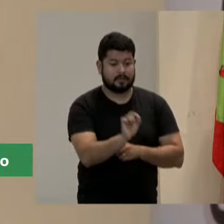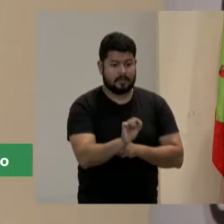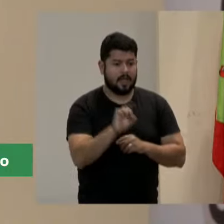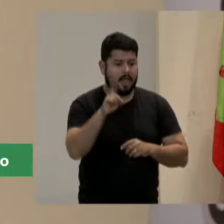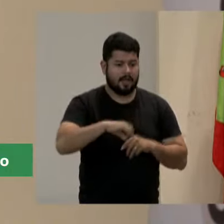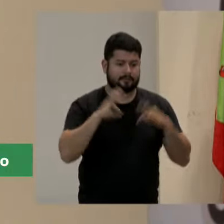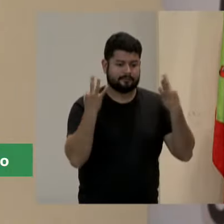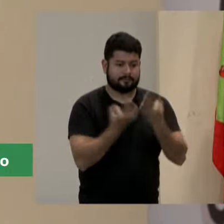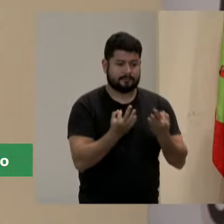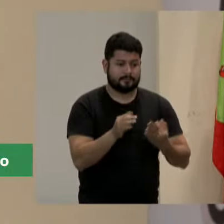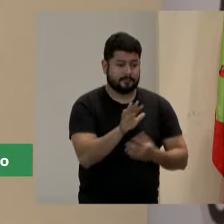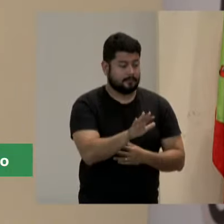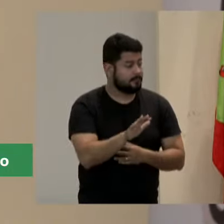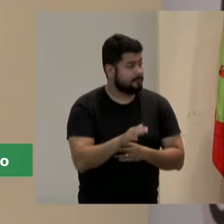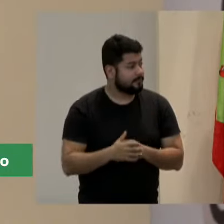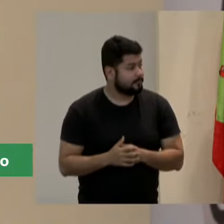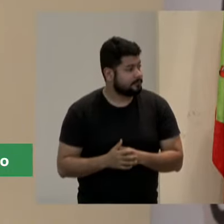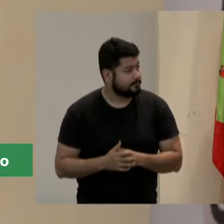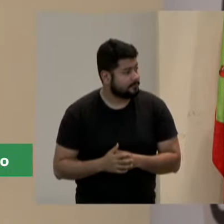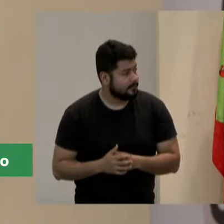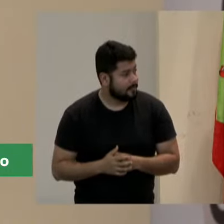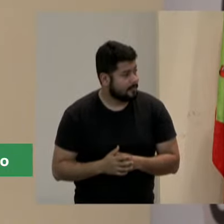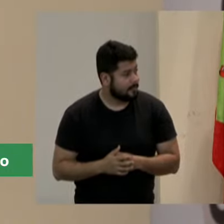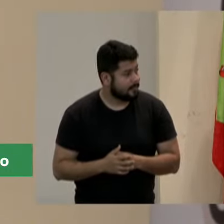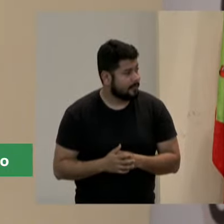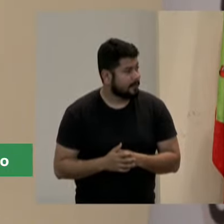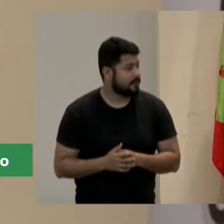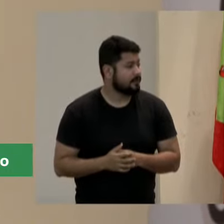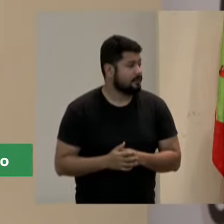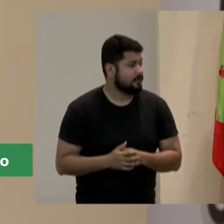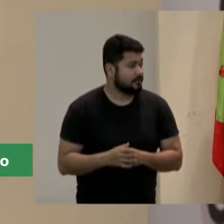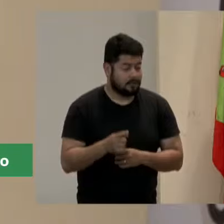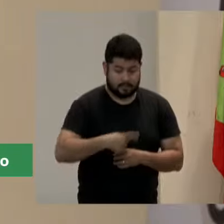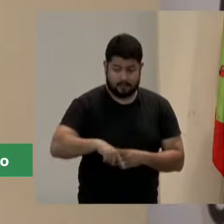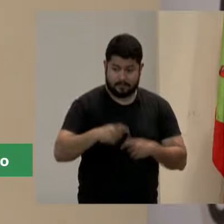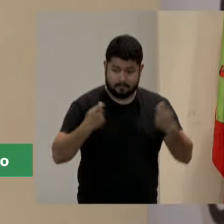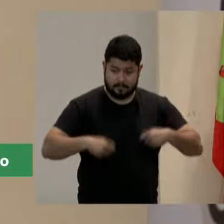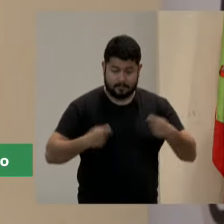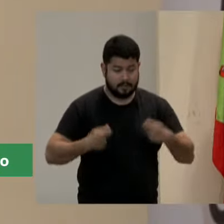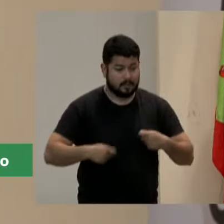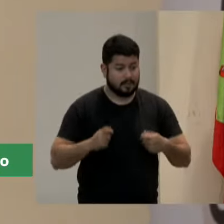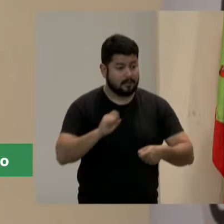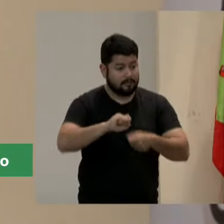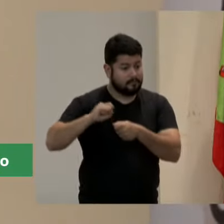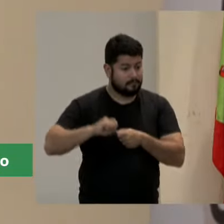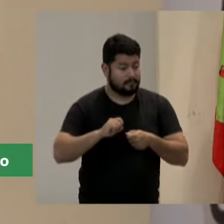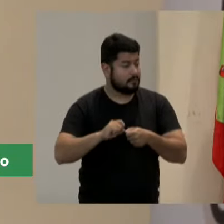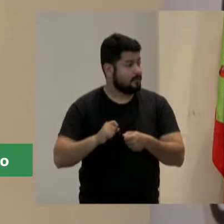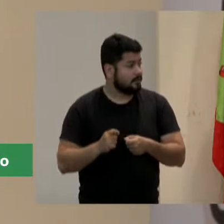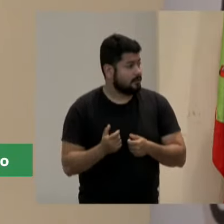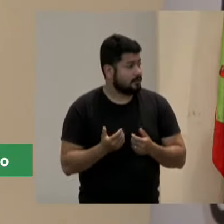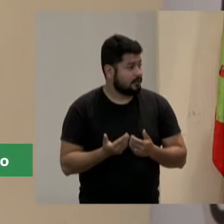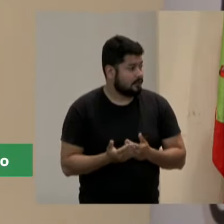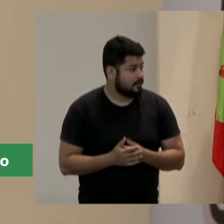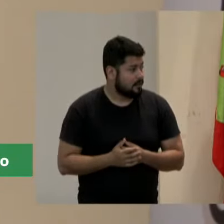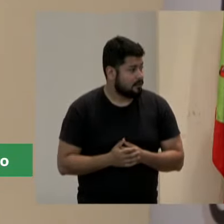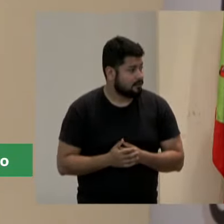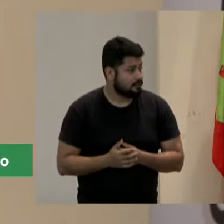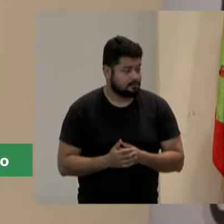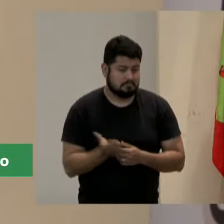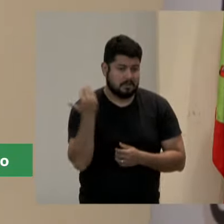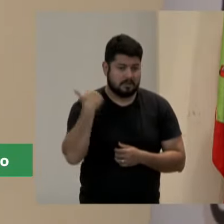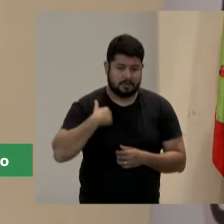que fizermos, por mais capacitações que fizermos e precisamos fazer, assim como a dona Sebastiana engravidou, quando veio a criança, ela não sabia